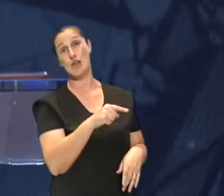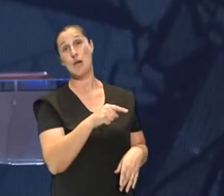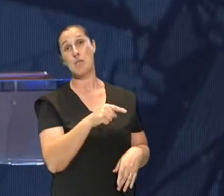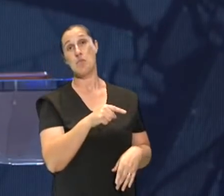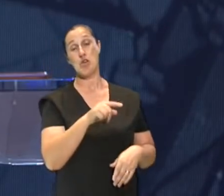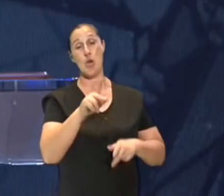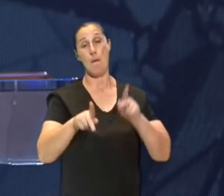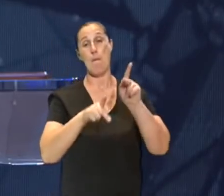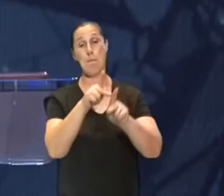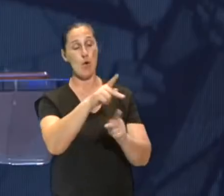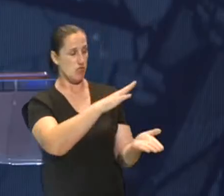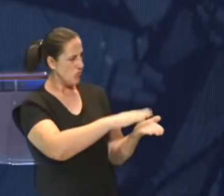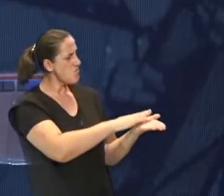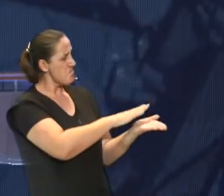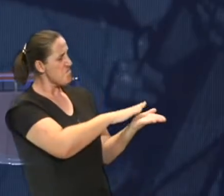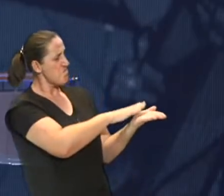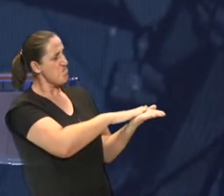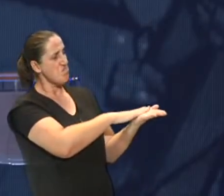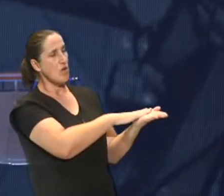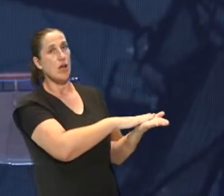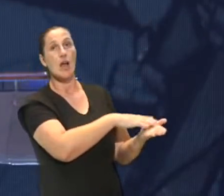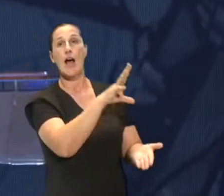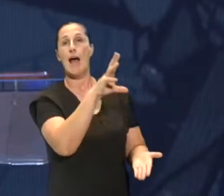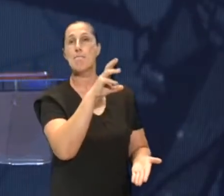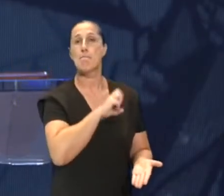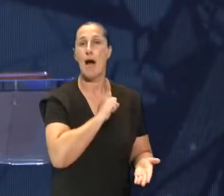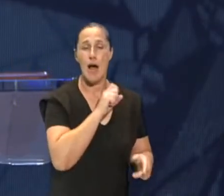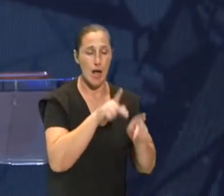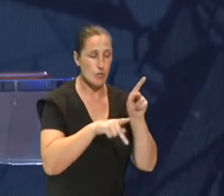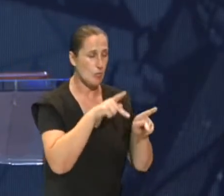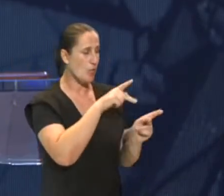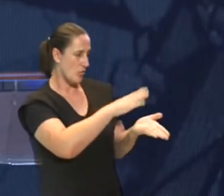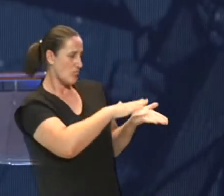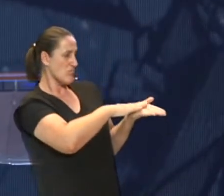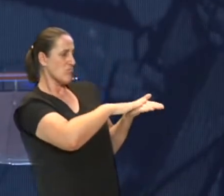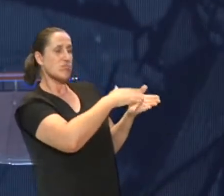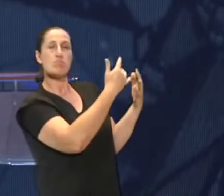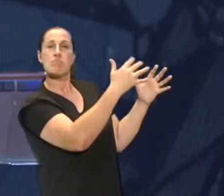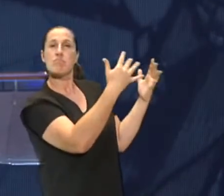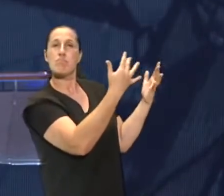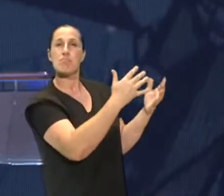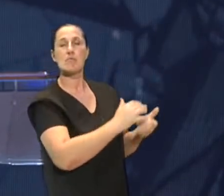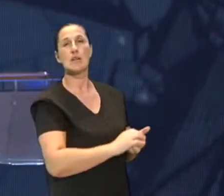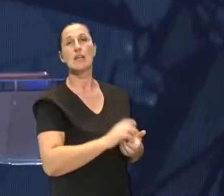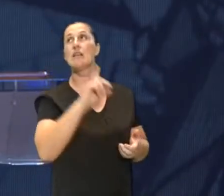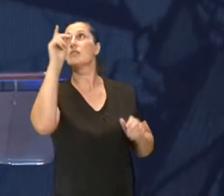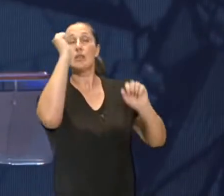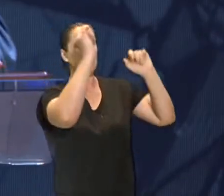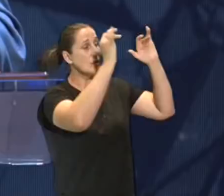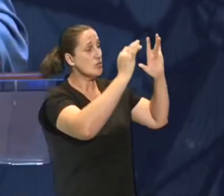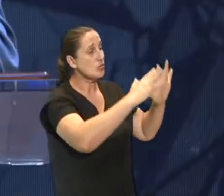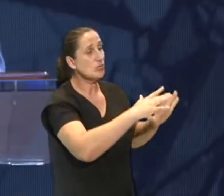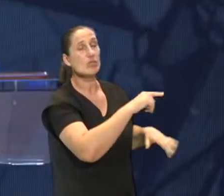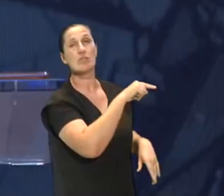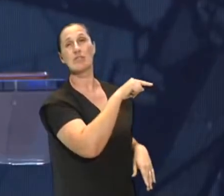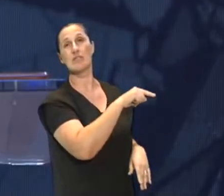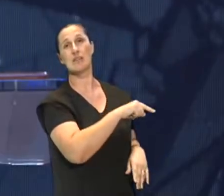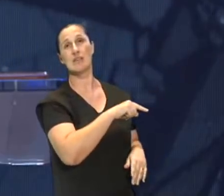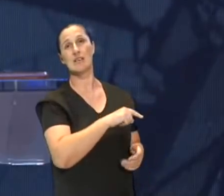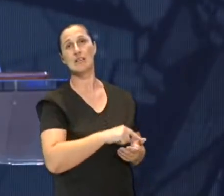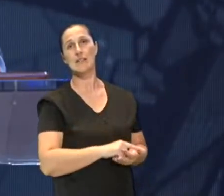aplaudido pelo povo, por ser amado, porque Deus o abençoou em tantas coisas, e de repente Deus falando: